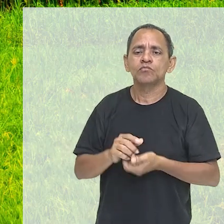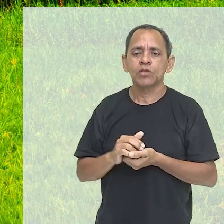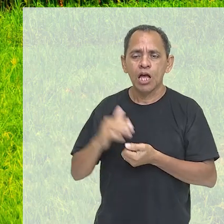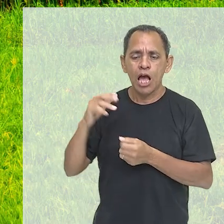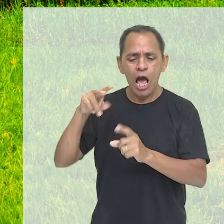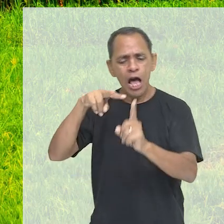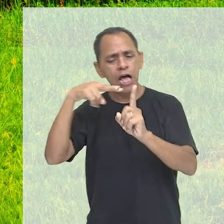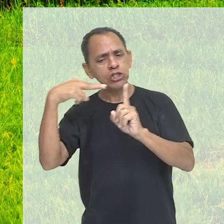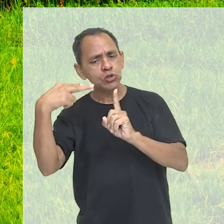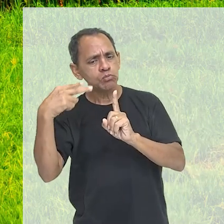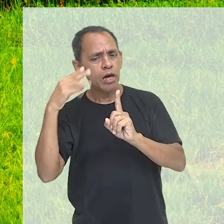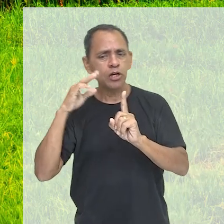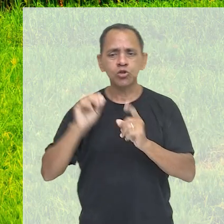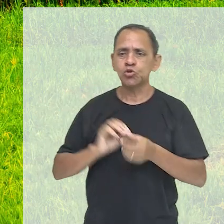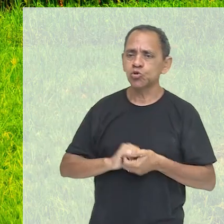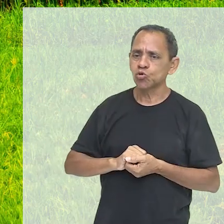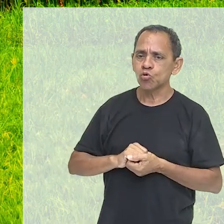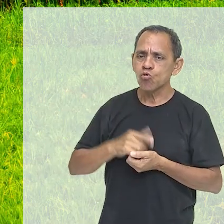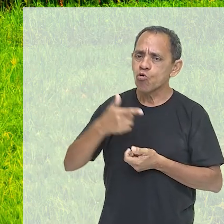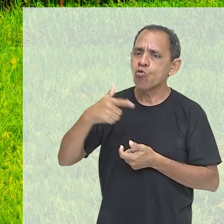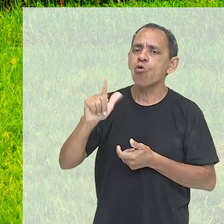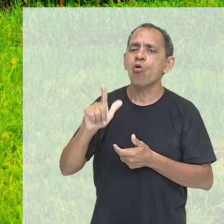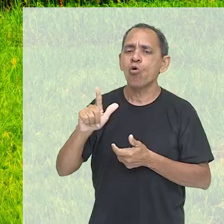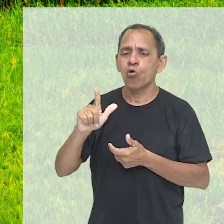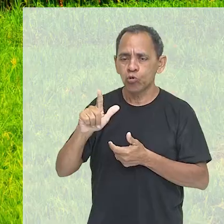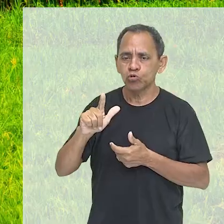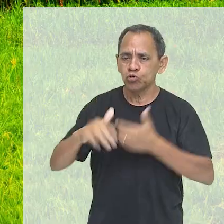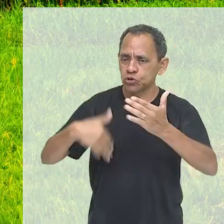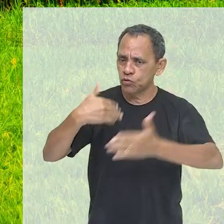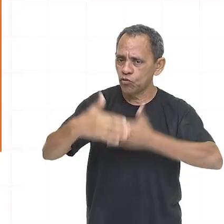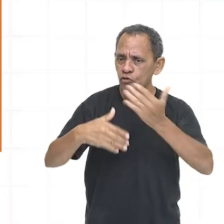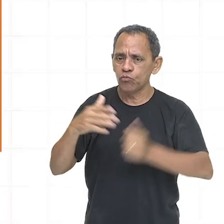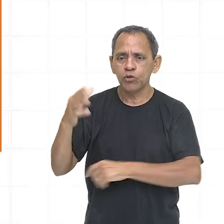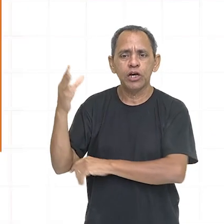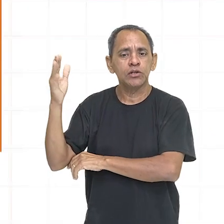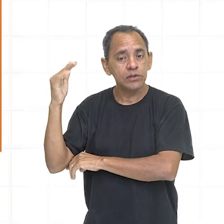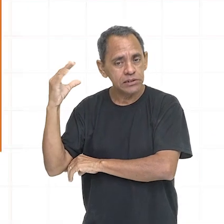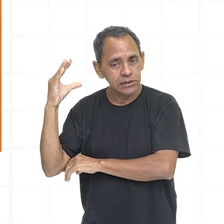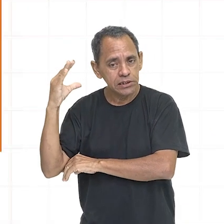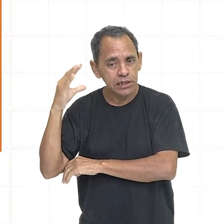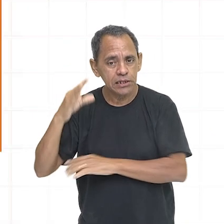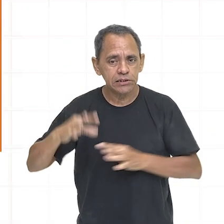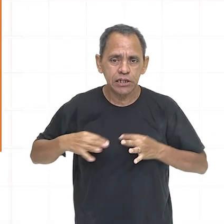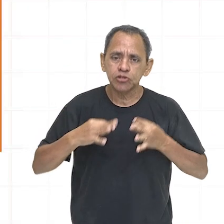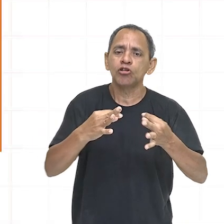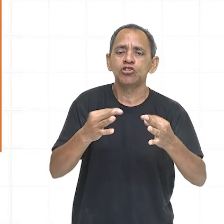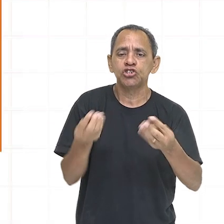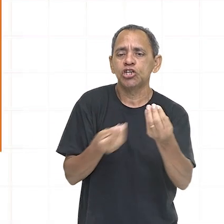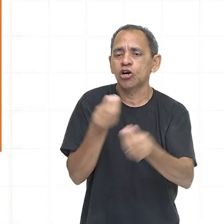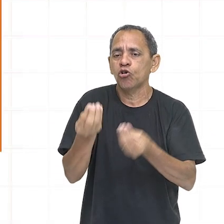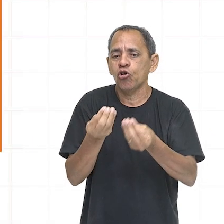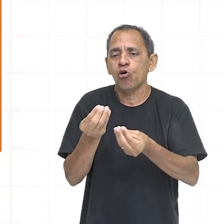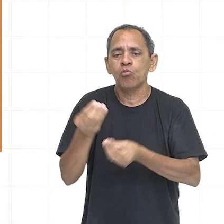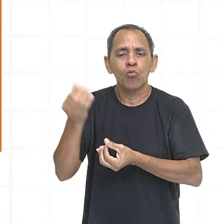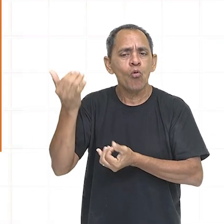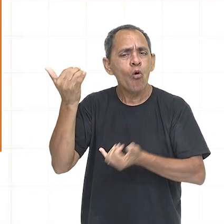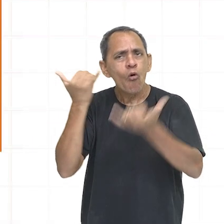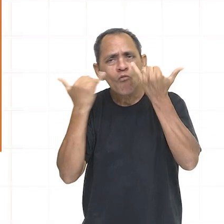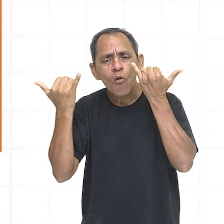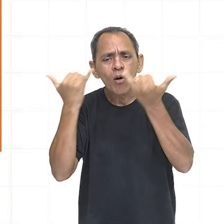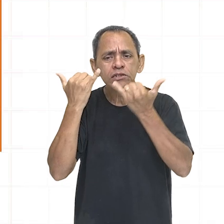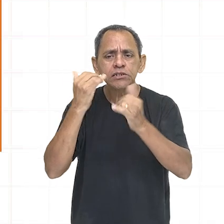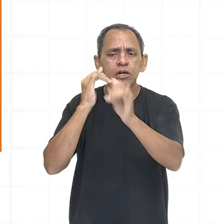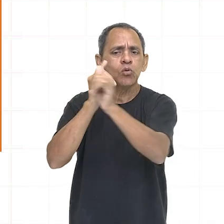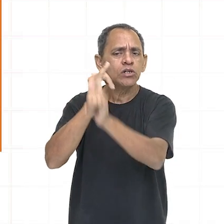aí na técnica e na ciência vai ser o do quê? Da tecnologia, tá? Essa tecnologia da informação e internet